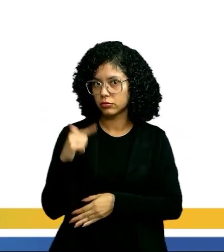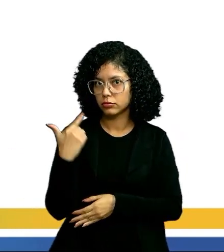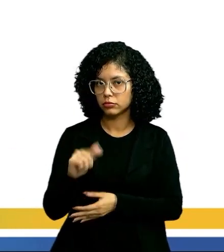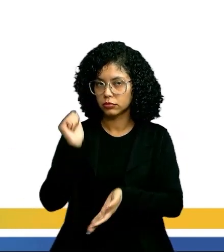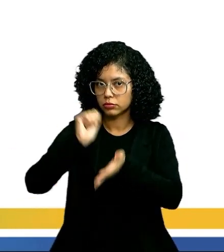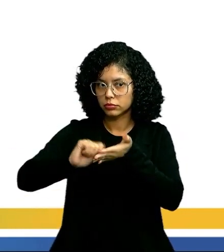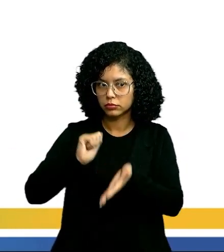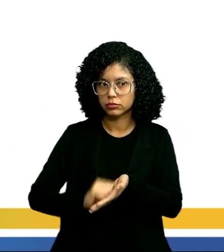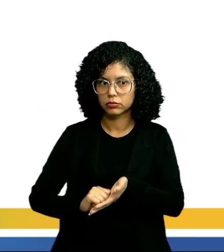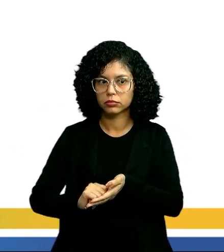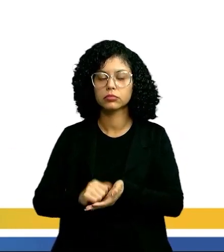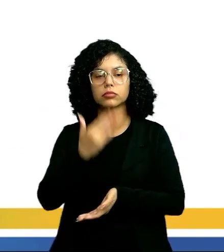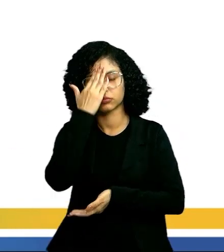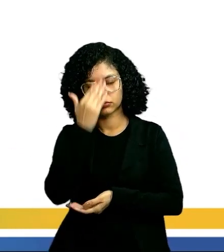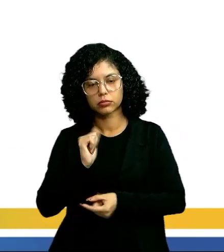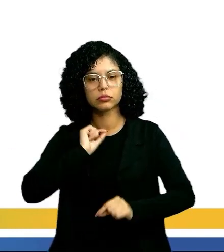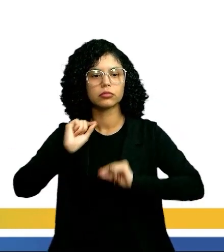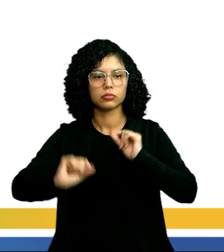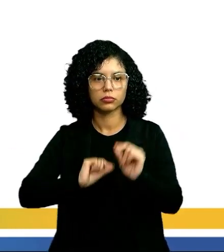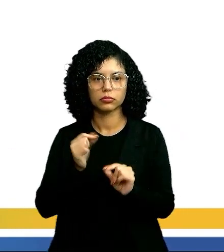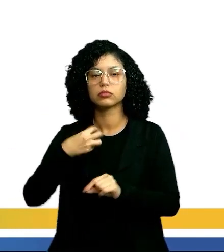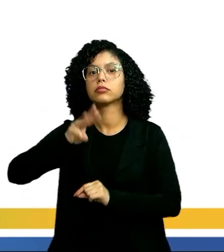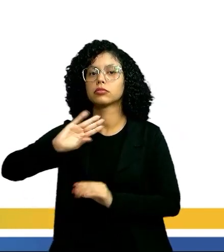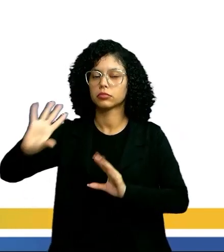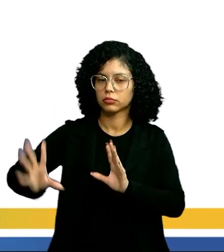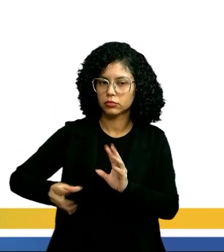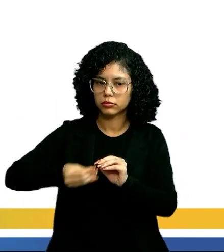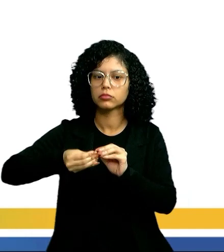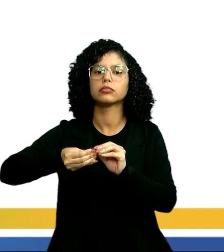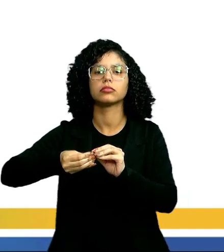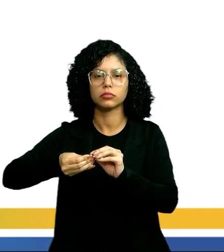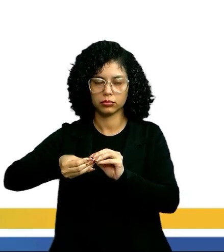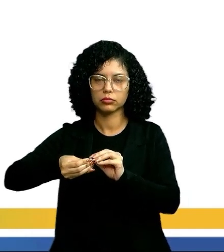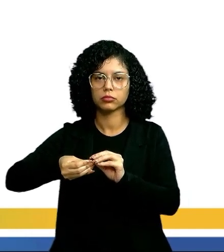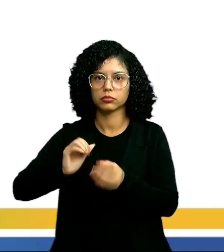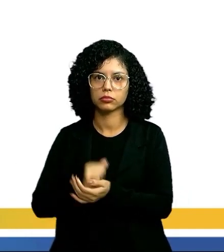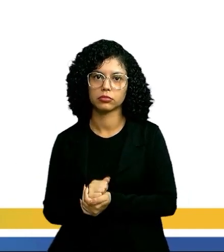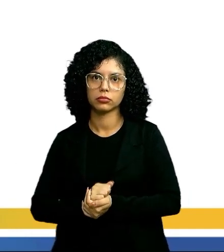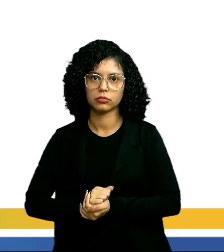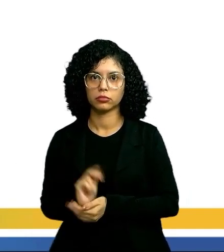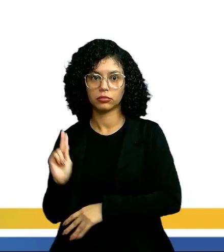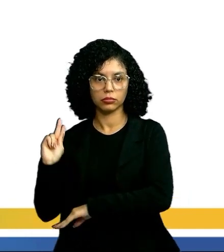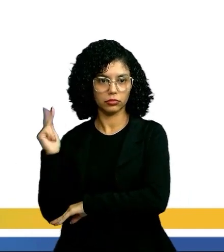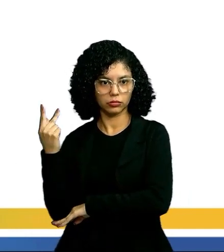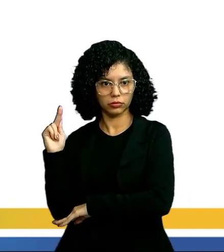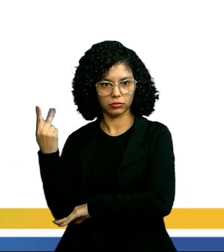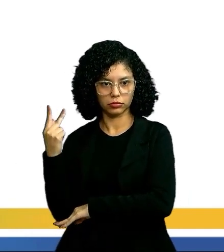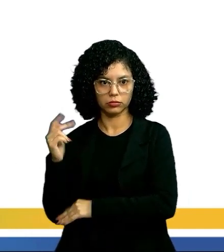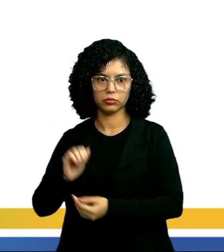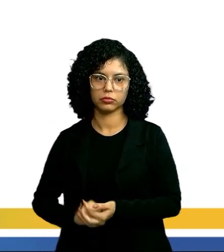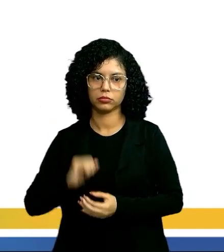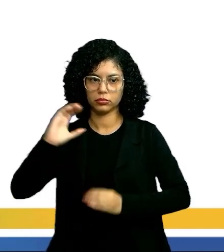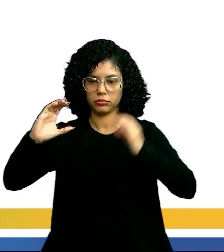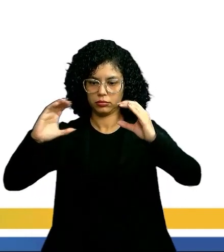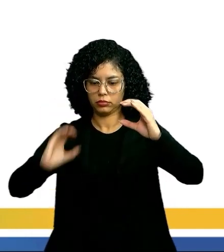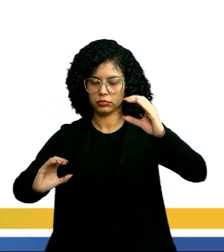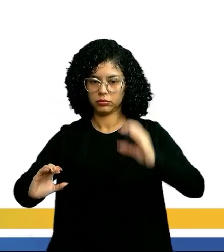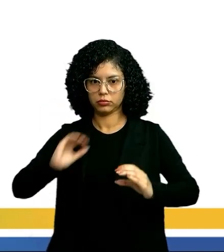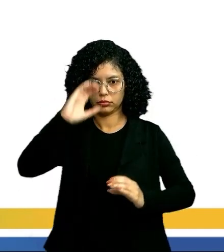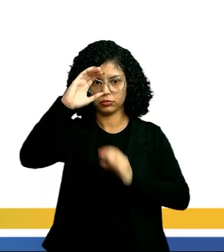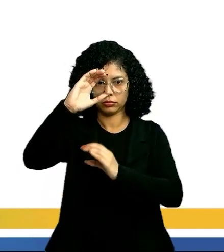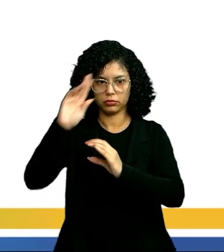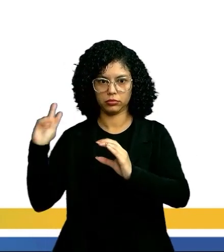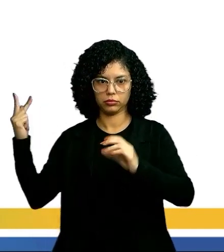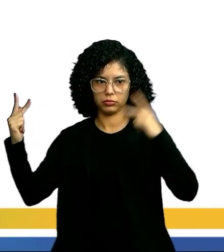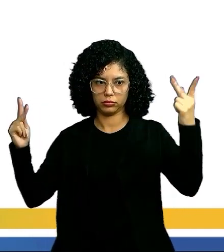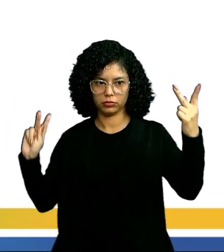nada escrito, subentende-se que quem está completando as outras ligações são os átomos de hidrogênio, que são esses que eu representei